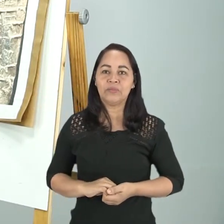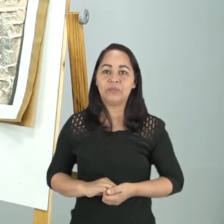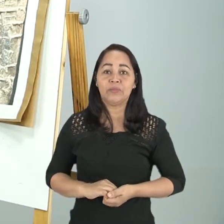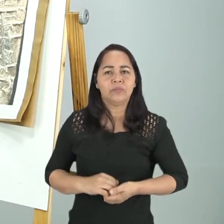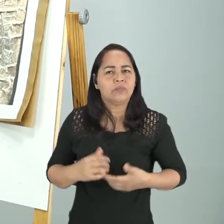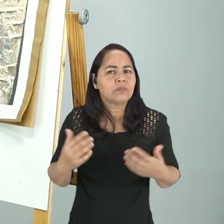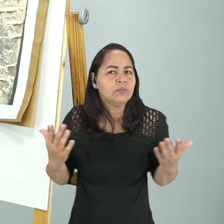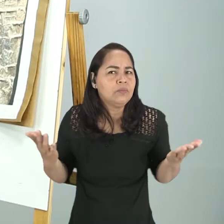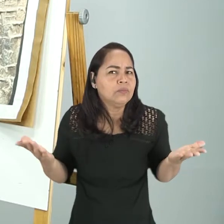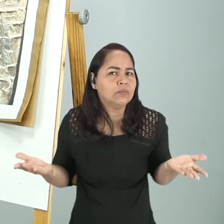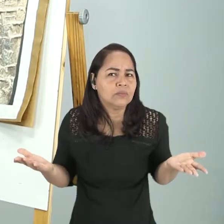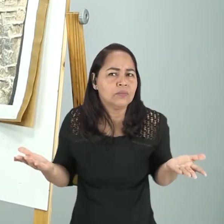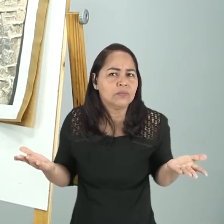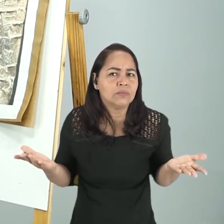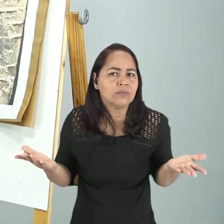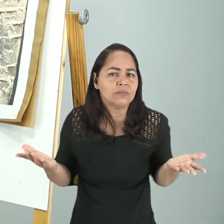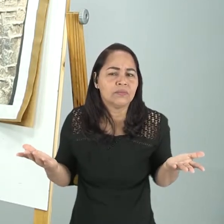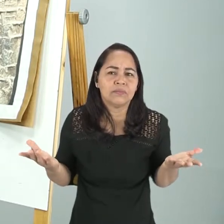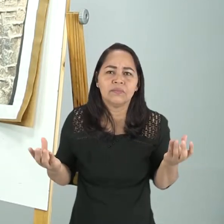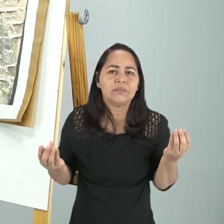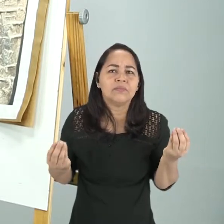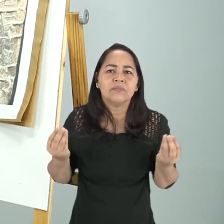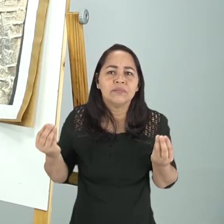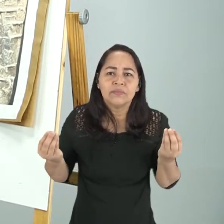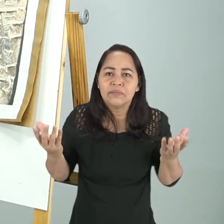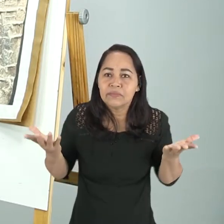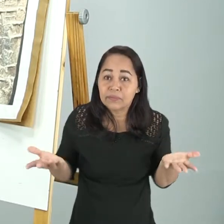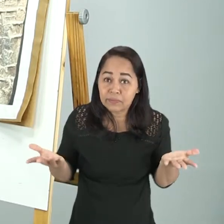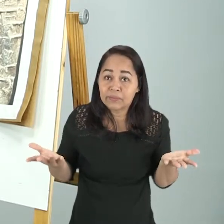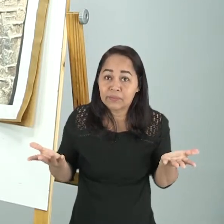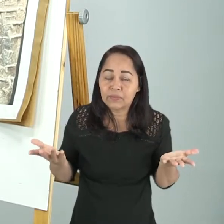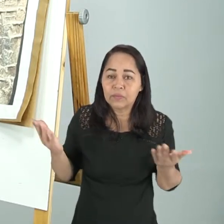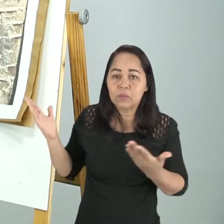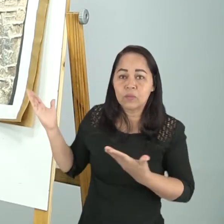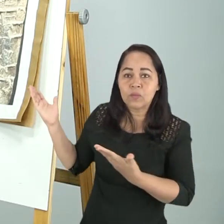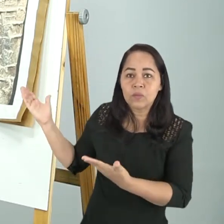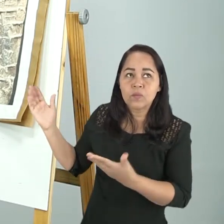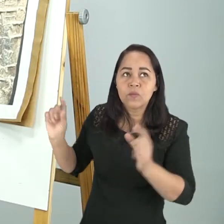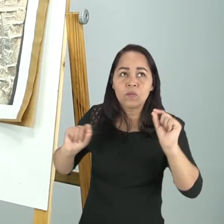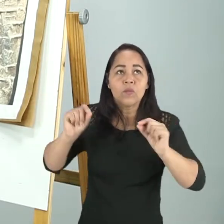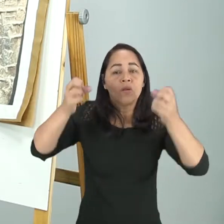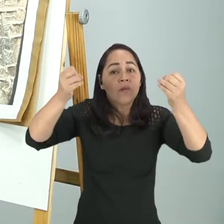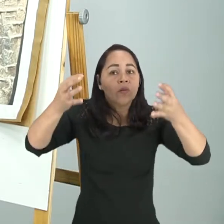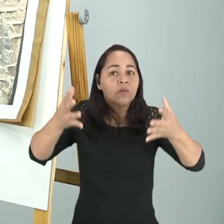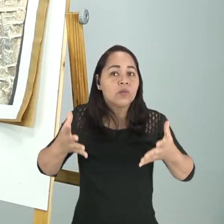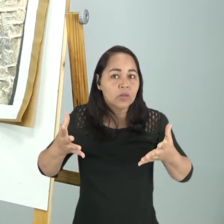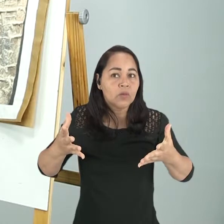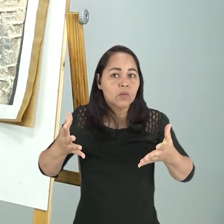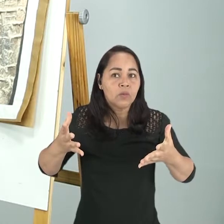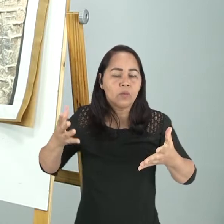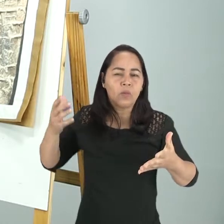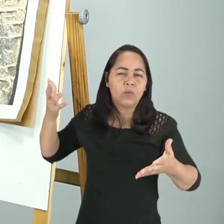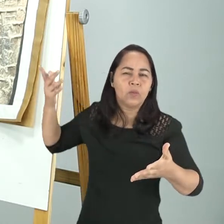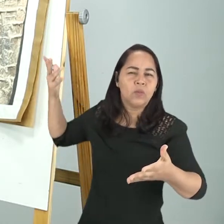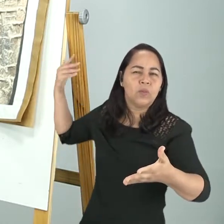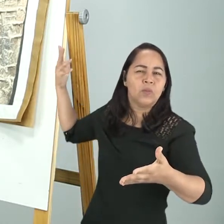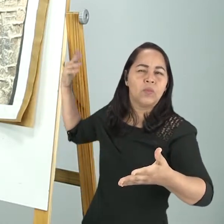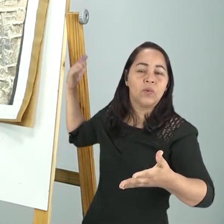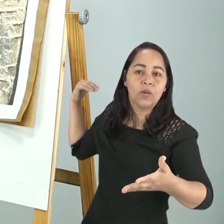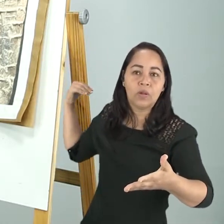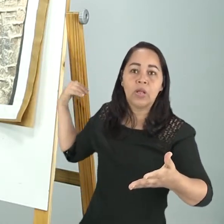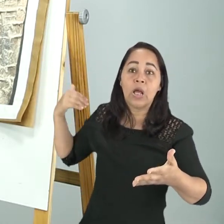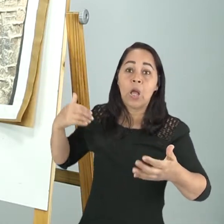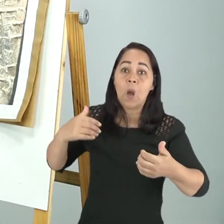Ah, professor. E agora? Ó, o que diz o primeiro documento escrito da história? Olha aqui, ó. Esse é o